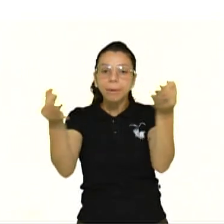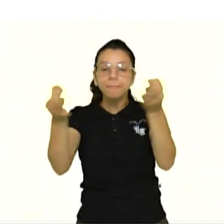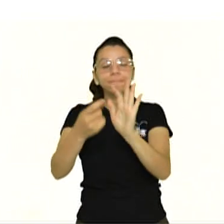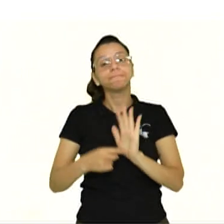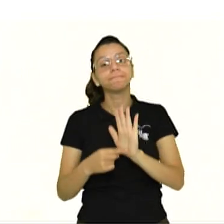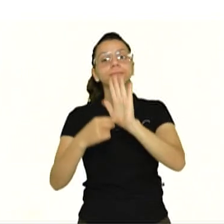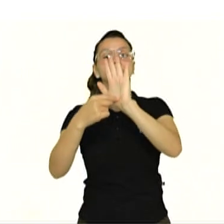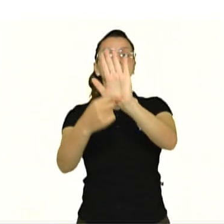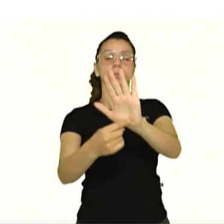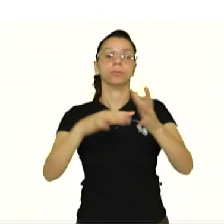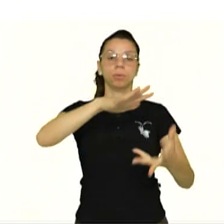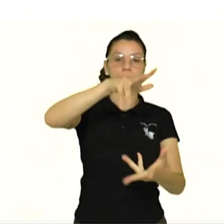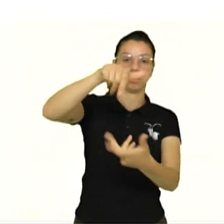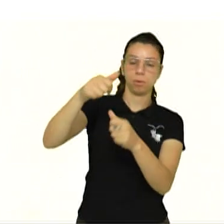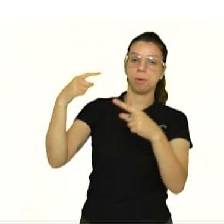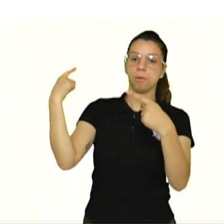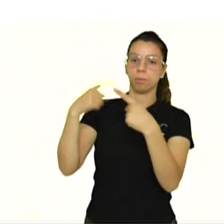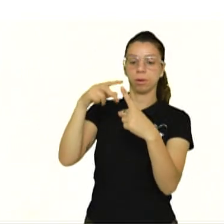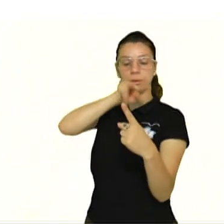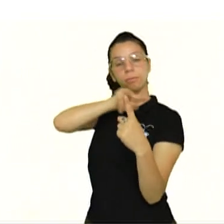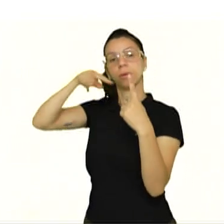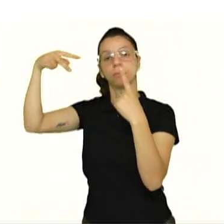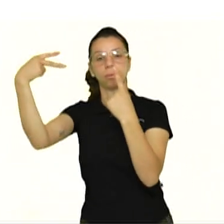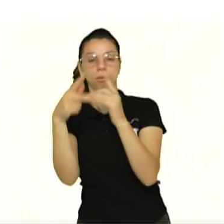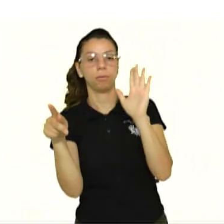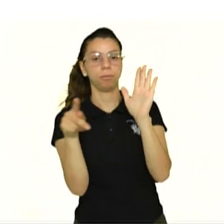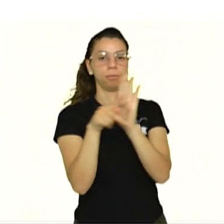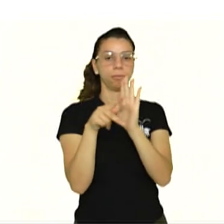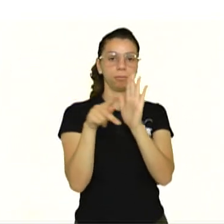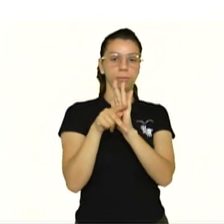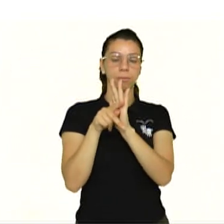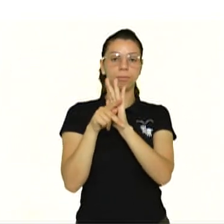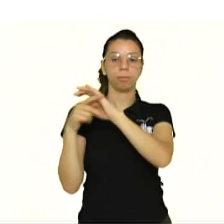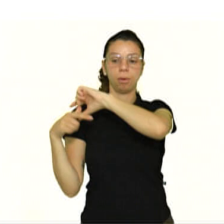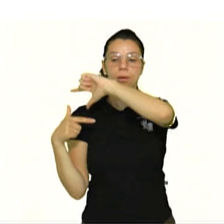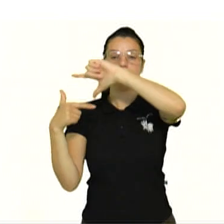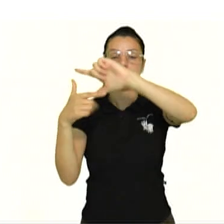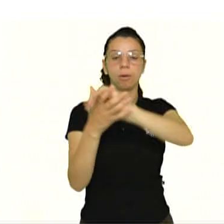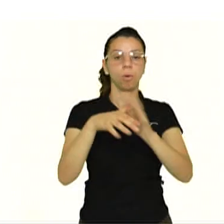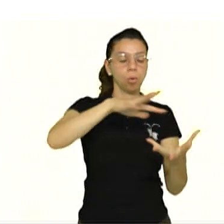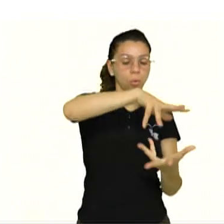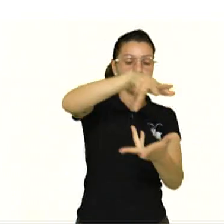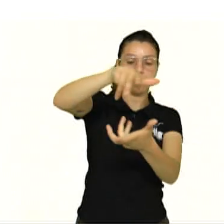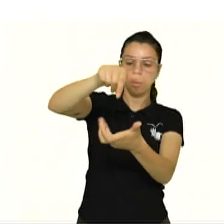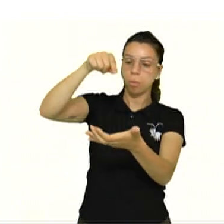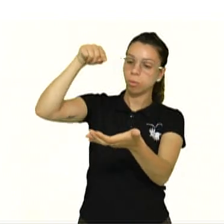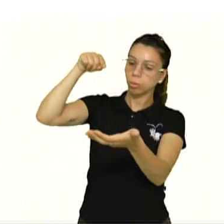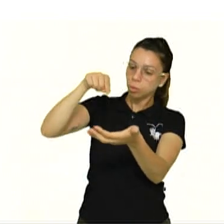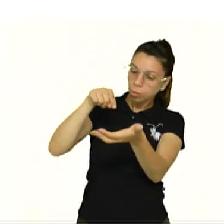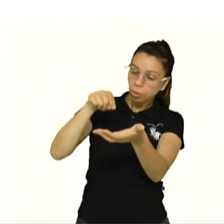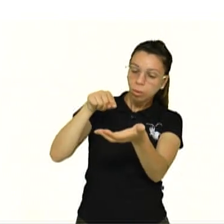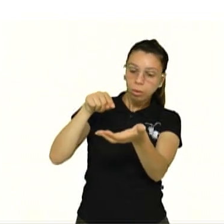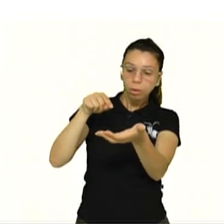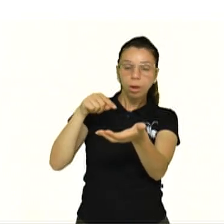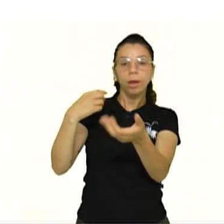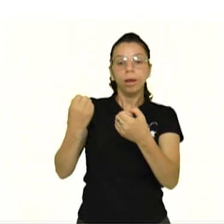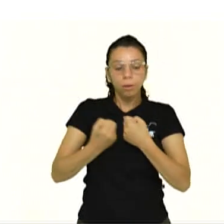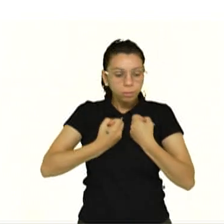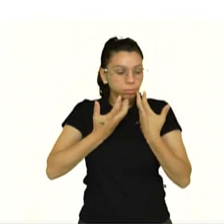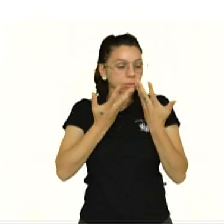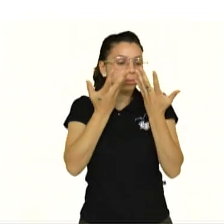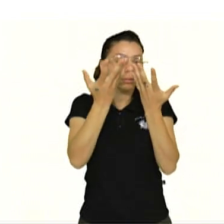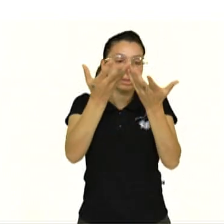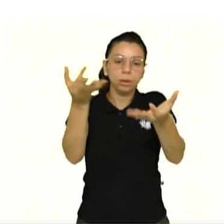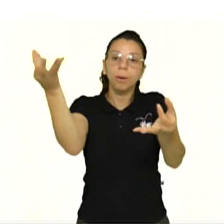visão desses artistas clássicos, o mundo ele é visto como expressão de uma